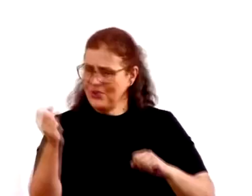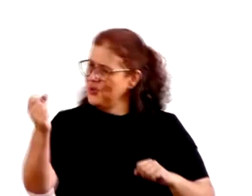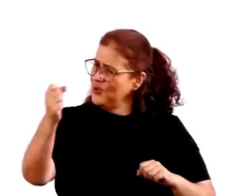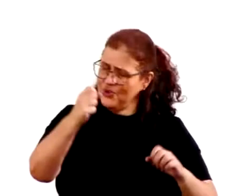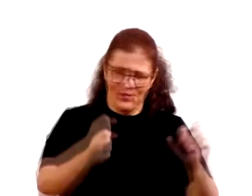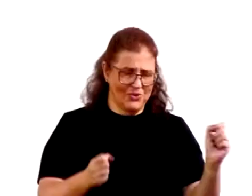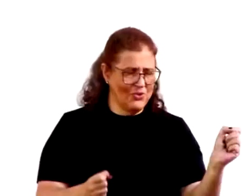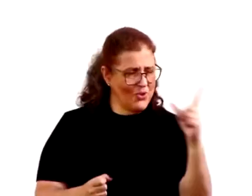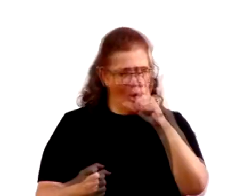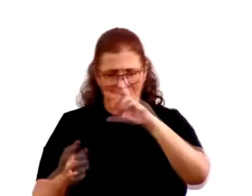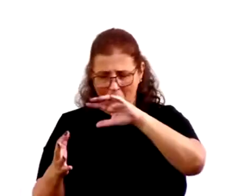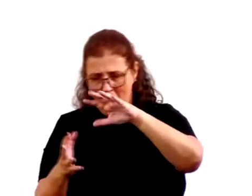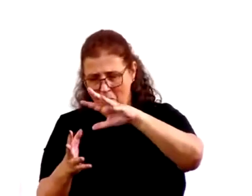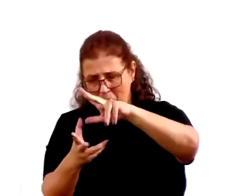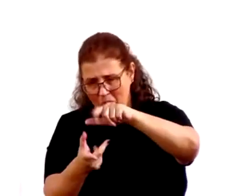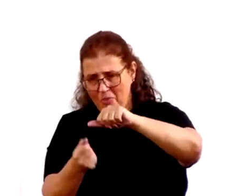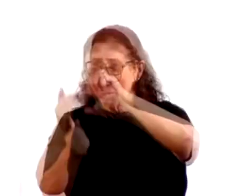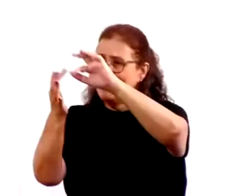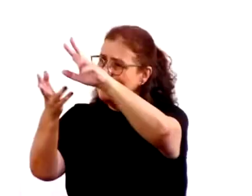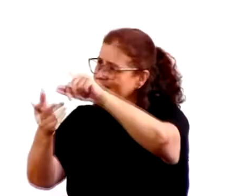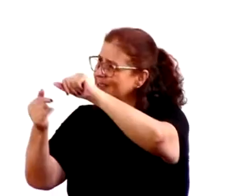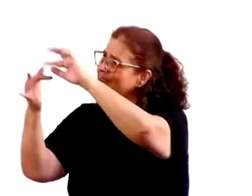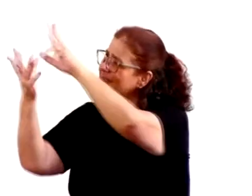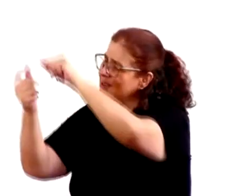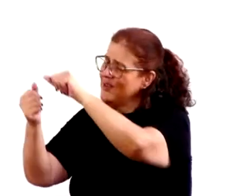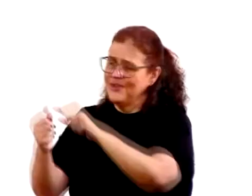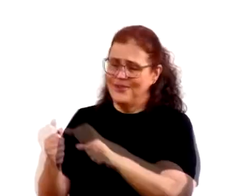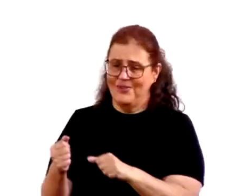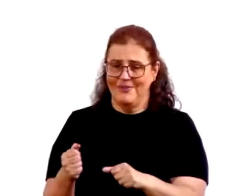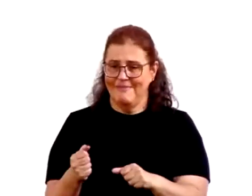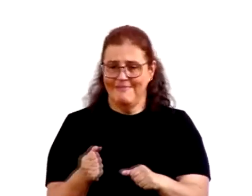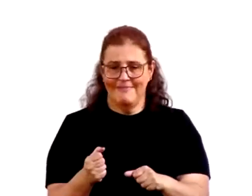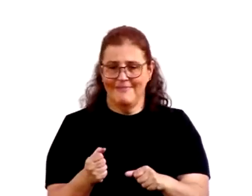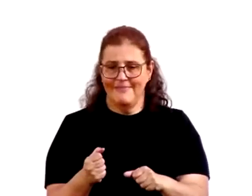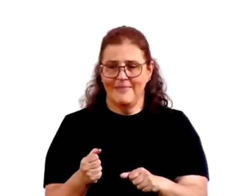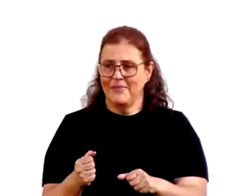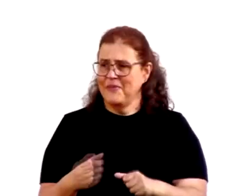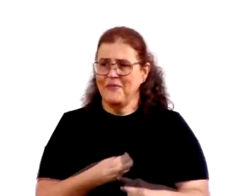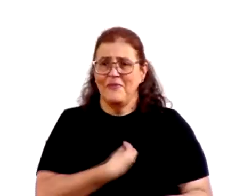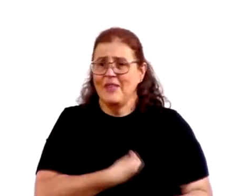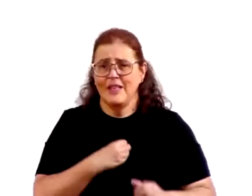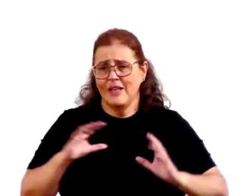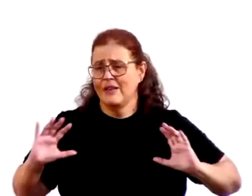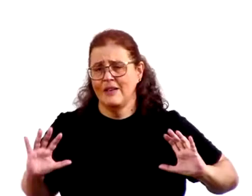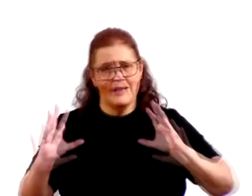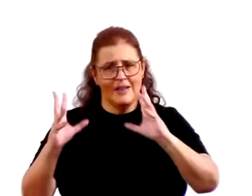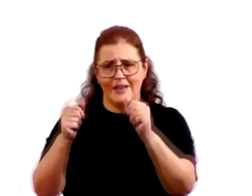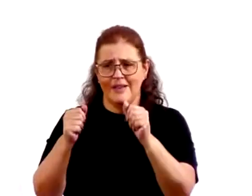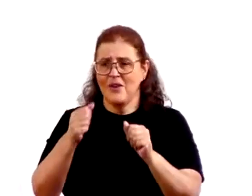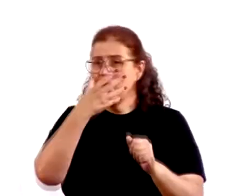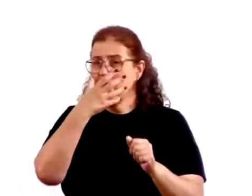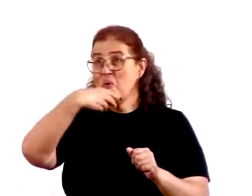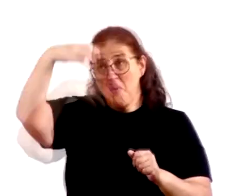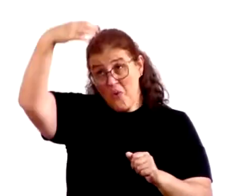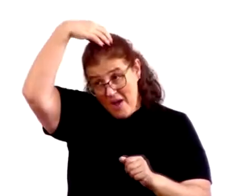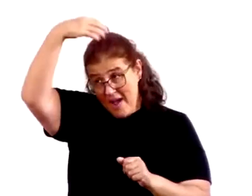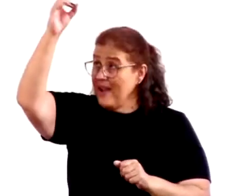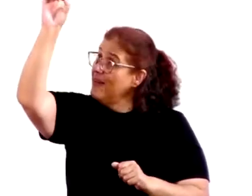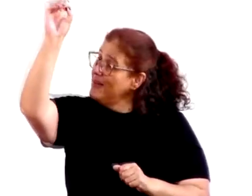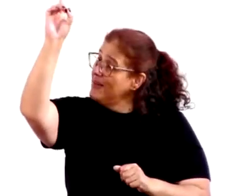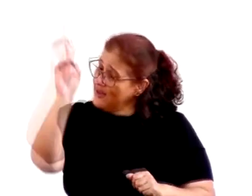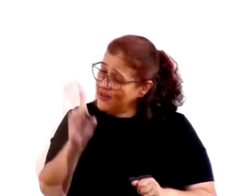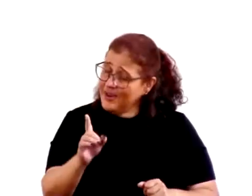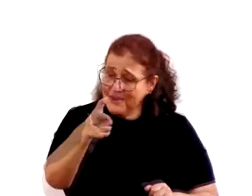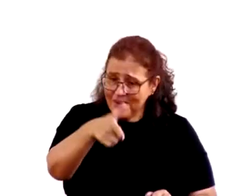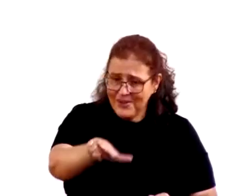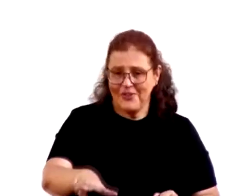planetas, existência, o rei está voltando para que entre o rei da glória. Mas quem é o